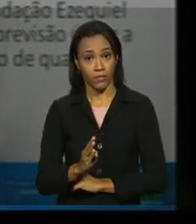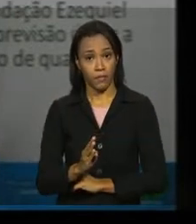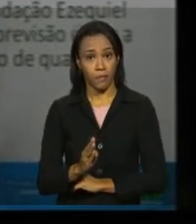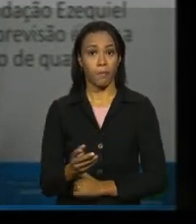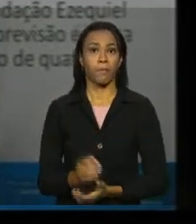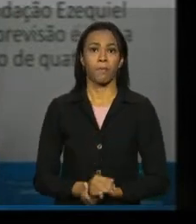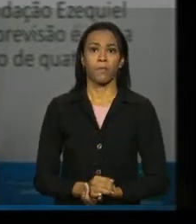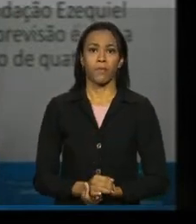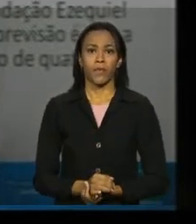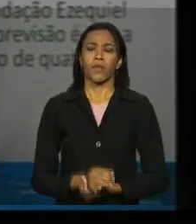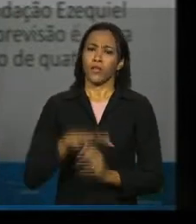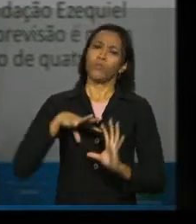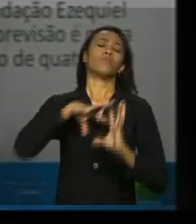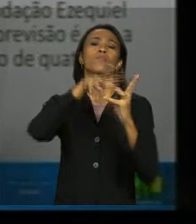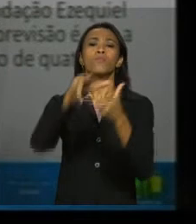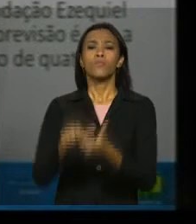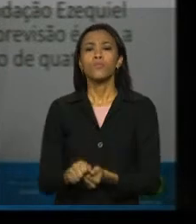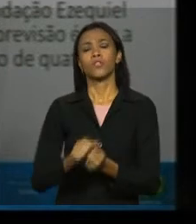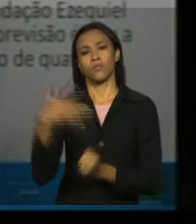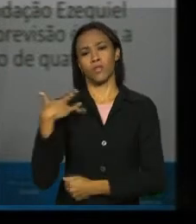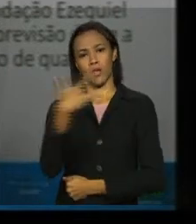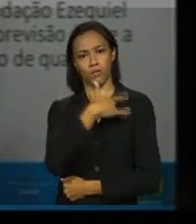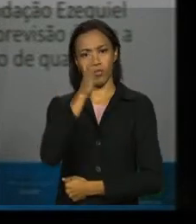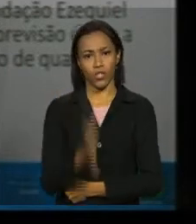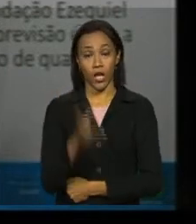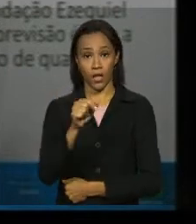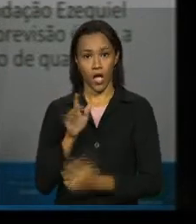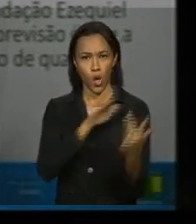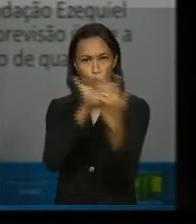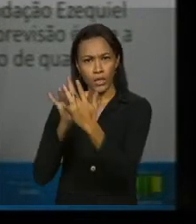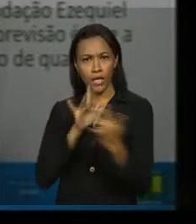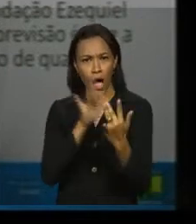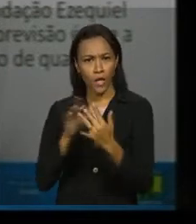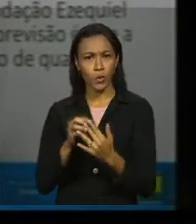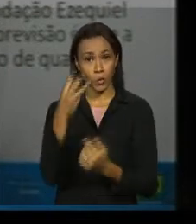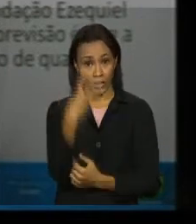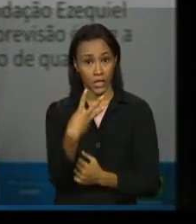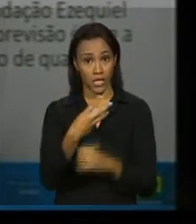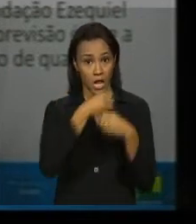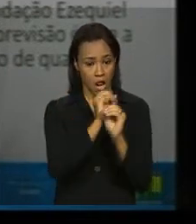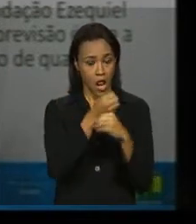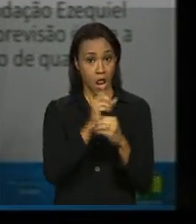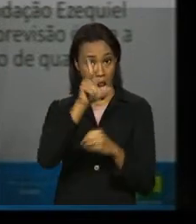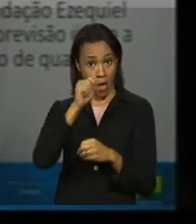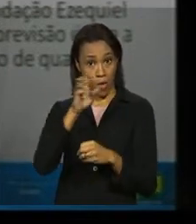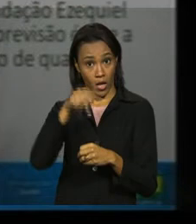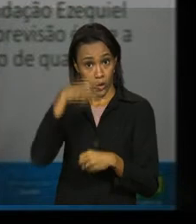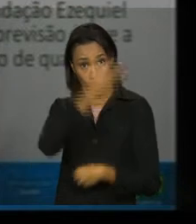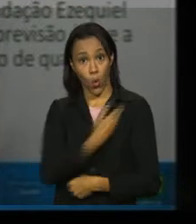da Organização Mundial de saúde já está em articulação com os três Laboratórios públicos